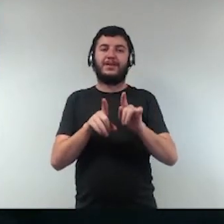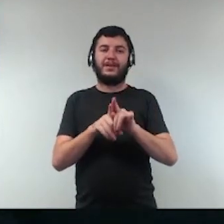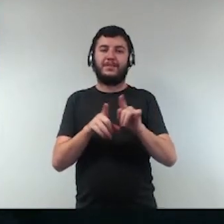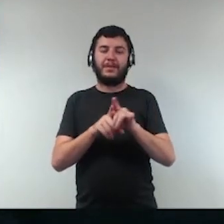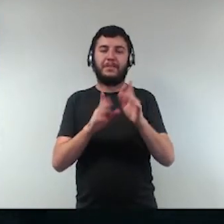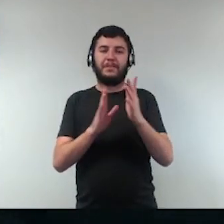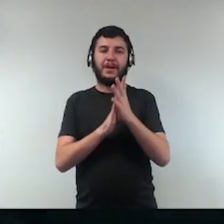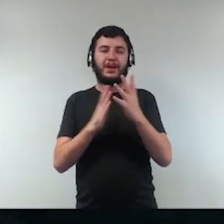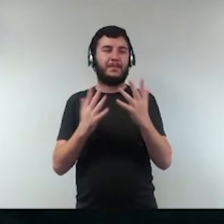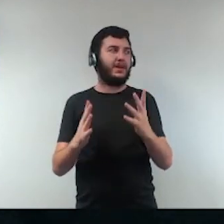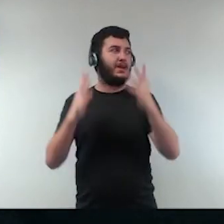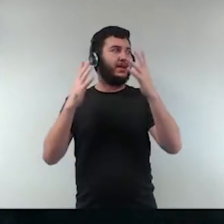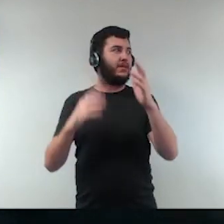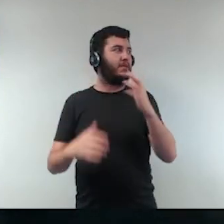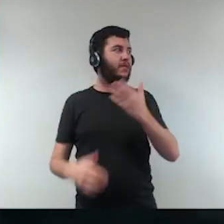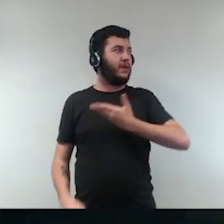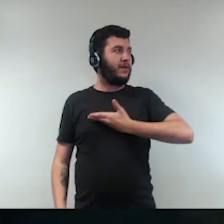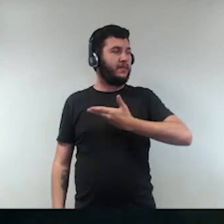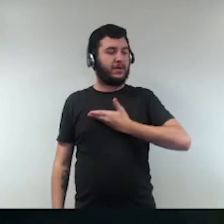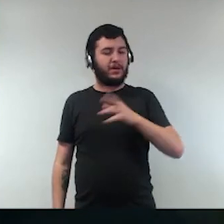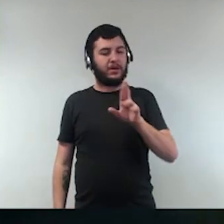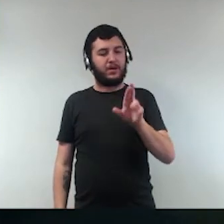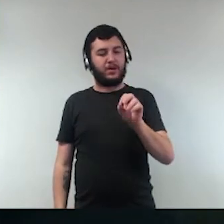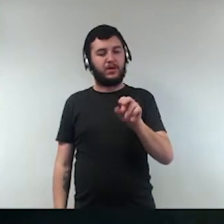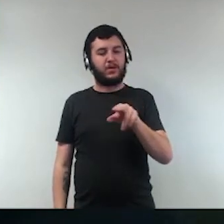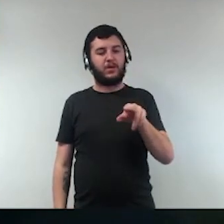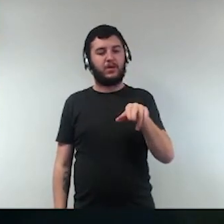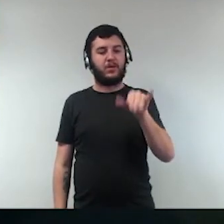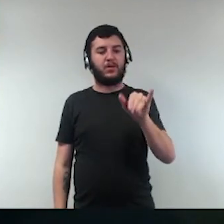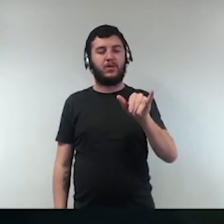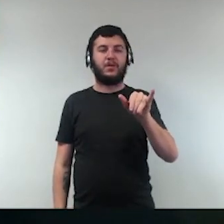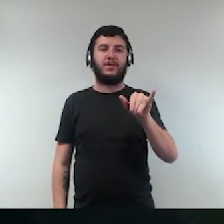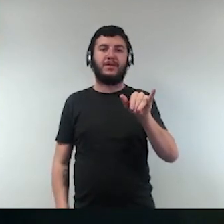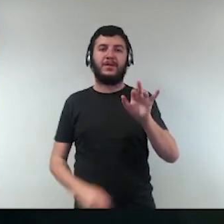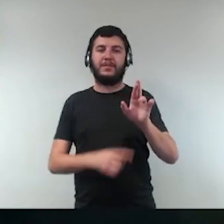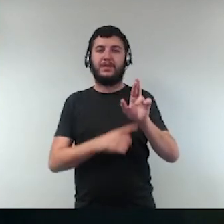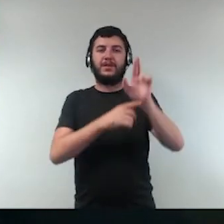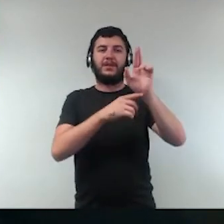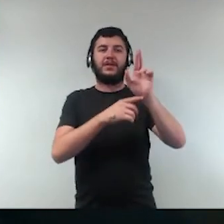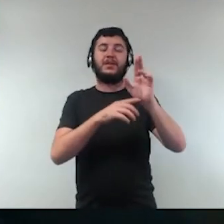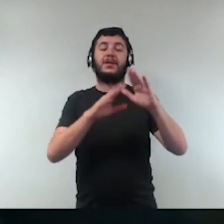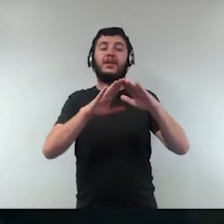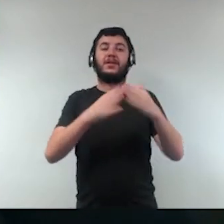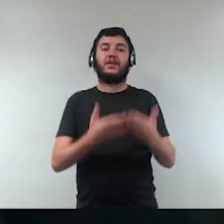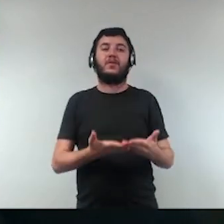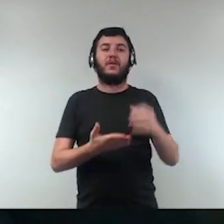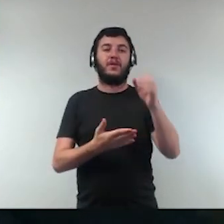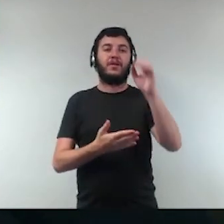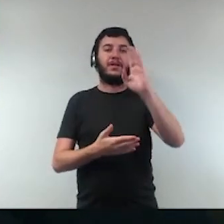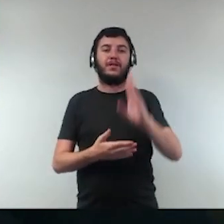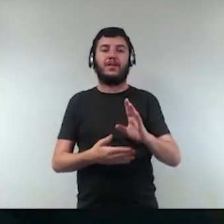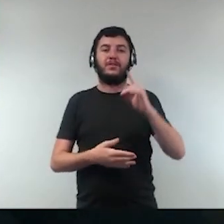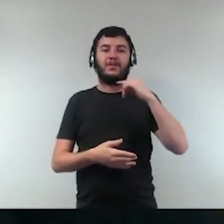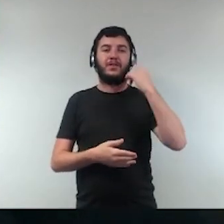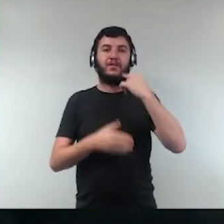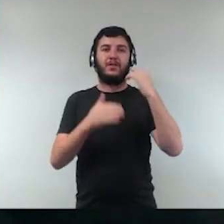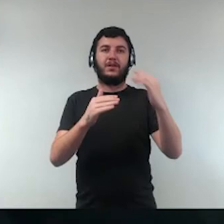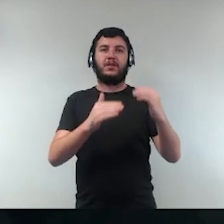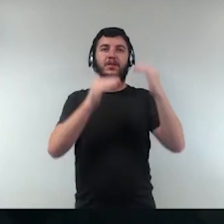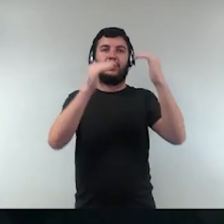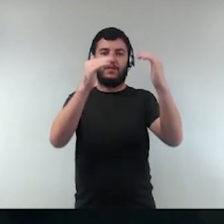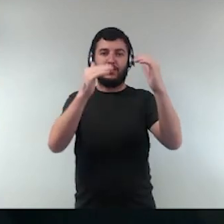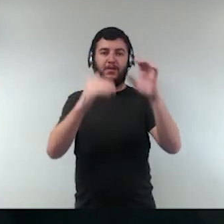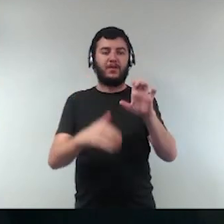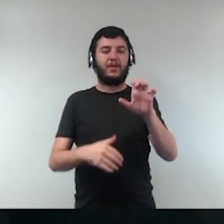Rony, nosso amigo Rony, que está à frente da ESA Nacional, por esse evento espetacular, né? Um evento realmente